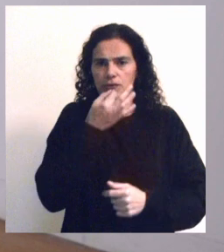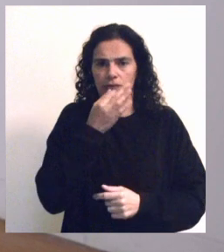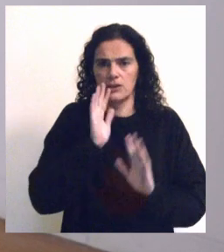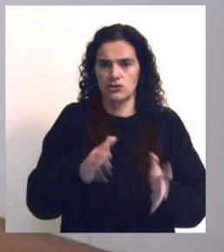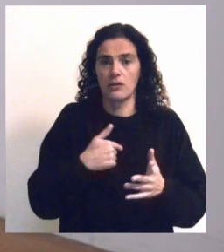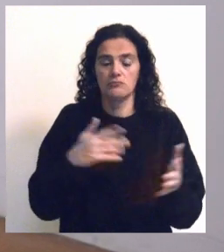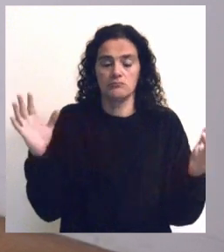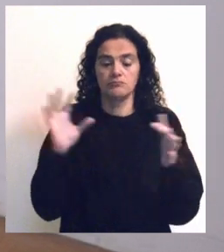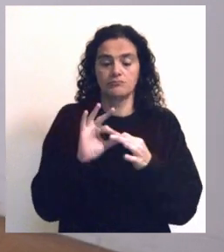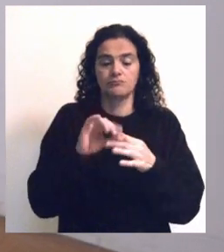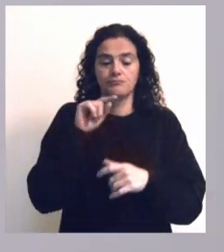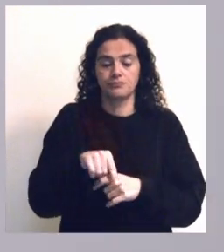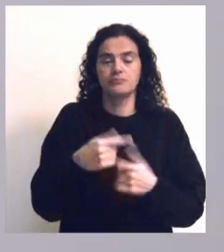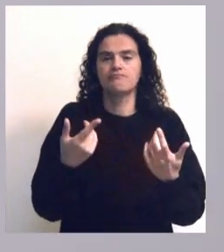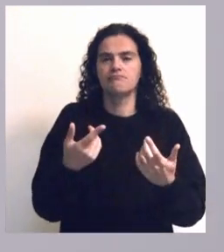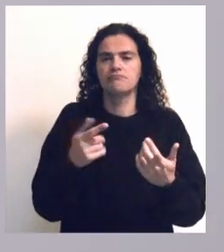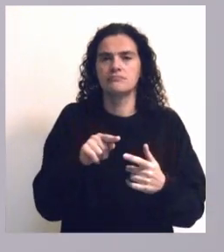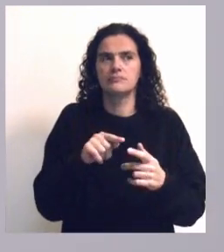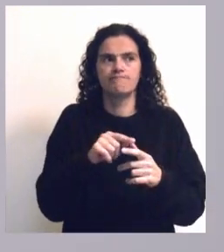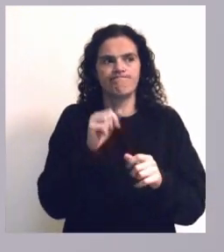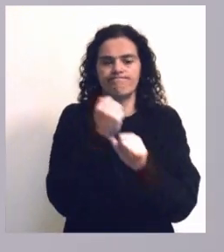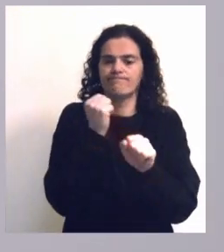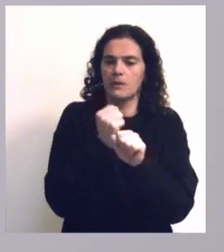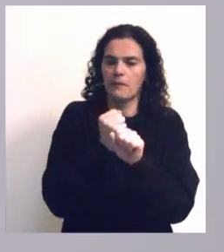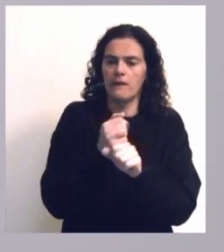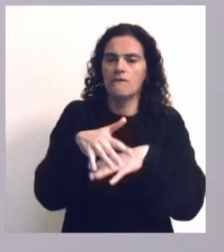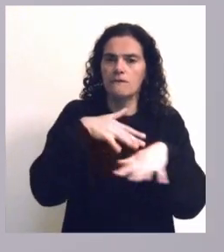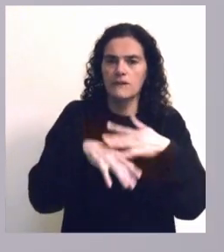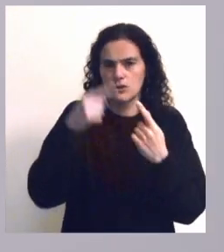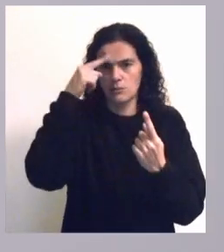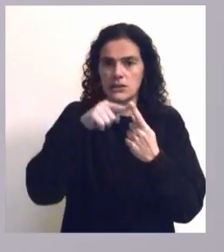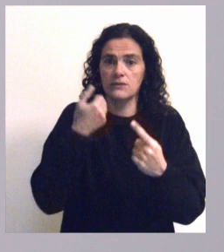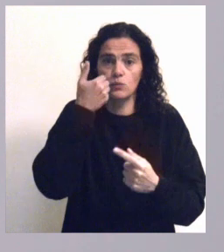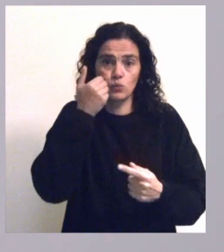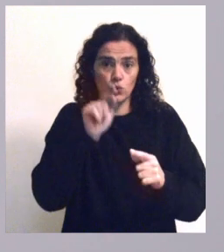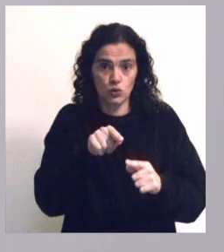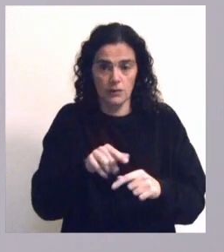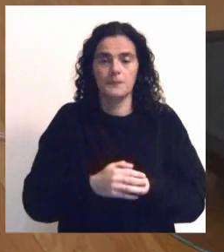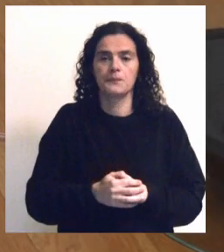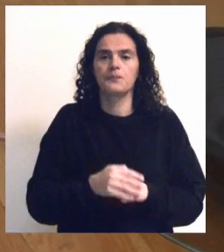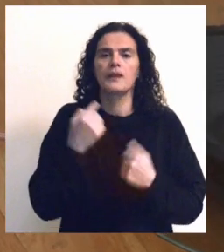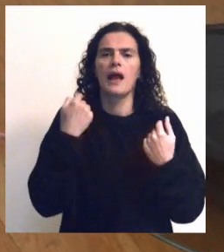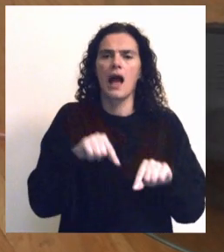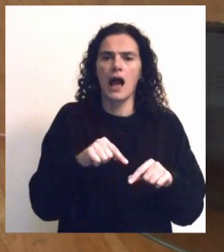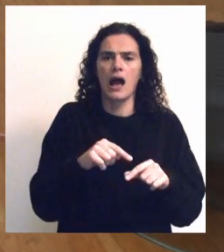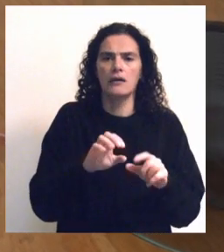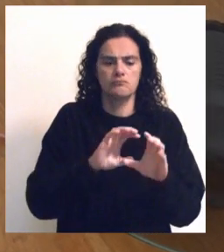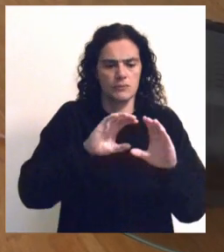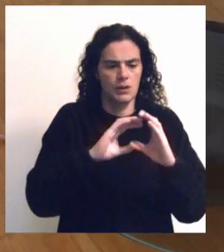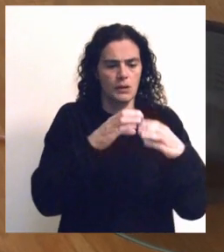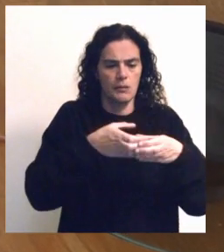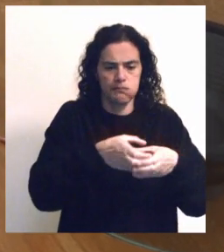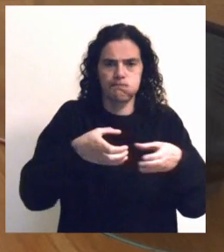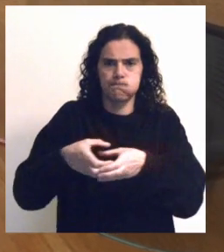algumas destas características de que eu falei. Sobre foi uma peça concebida especificamente para o museu, é constituída